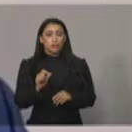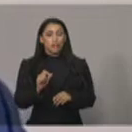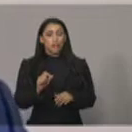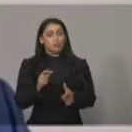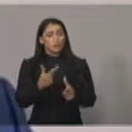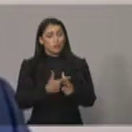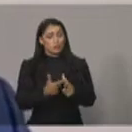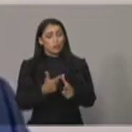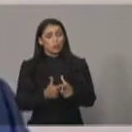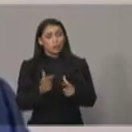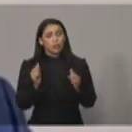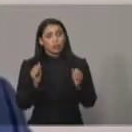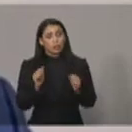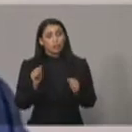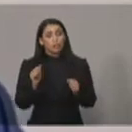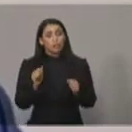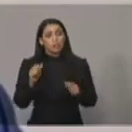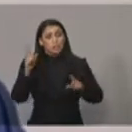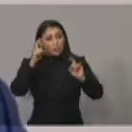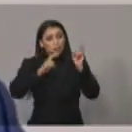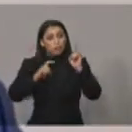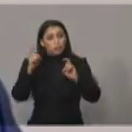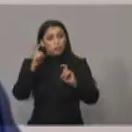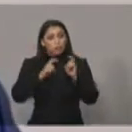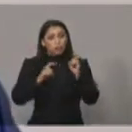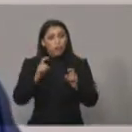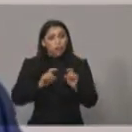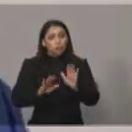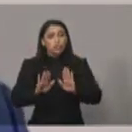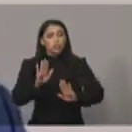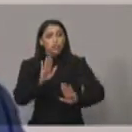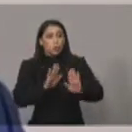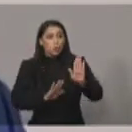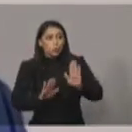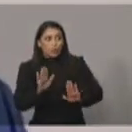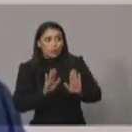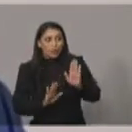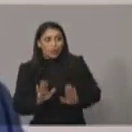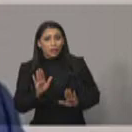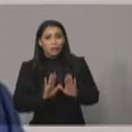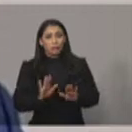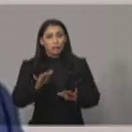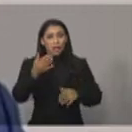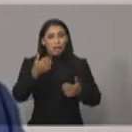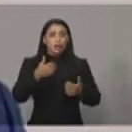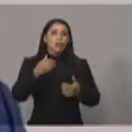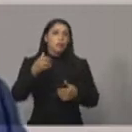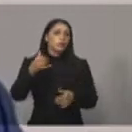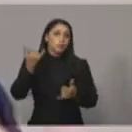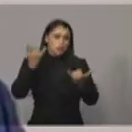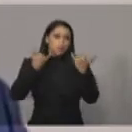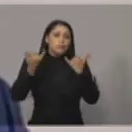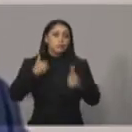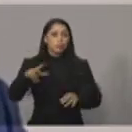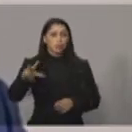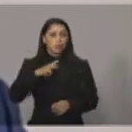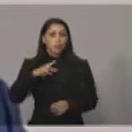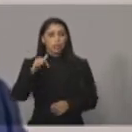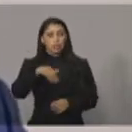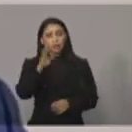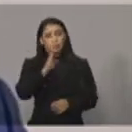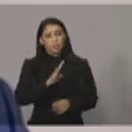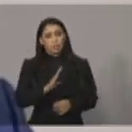que reflete uma preocupante falta de cuidado com a proteção de dados pessoais pelo poder público no Brasil. Muitas vezes sob uma justificativa